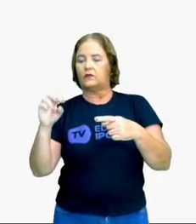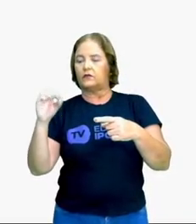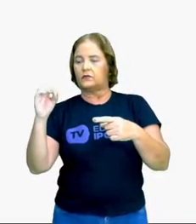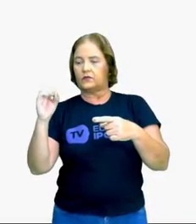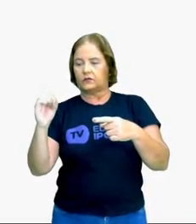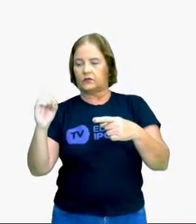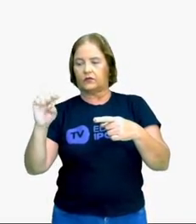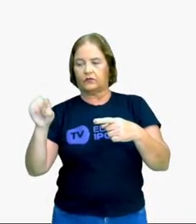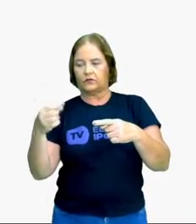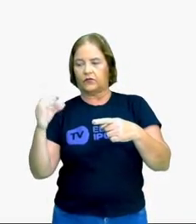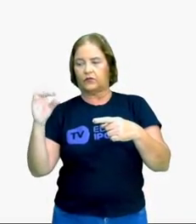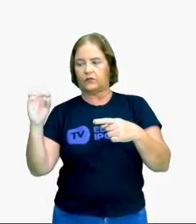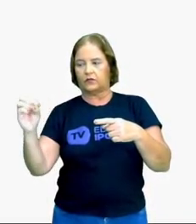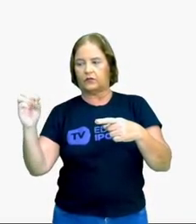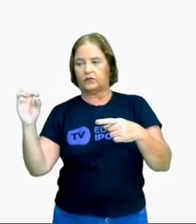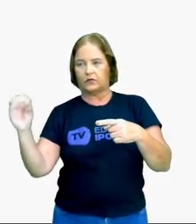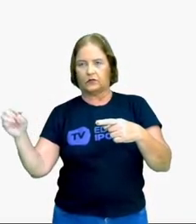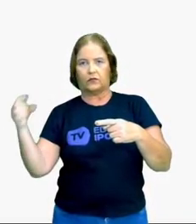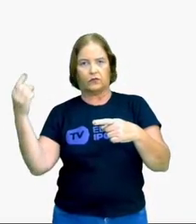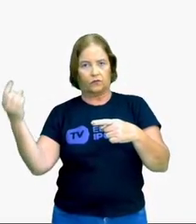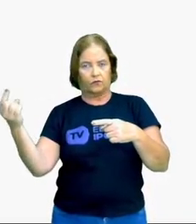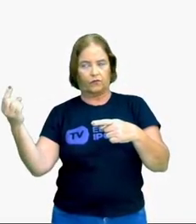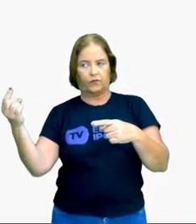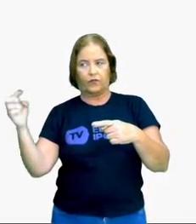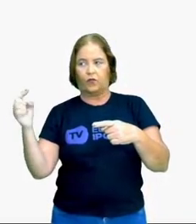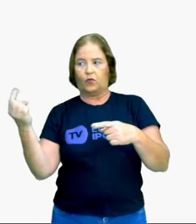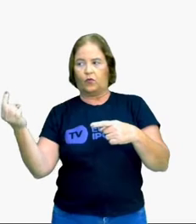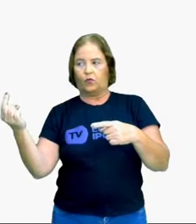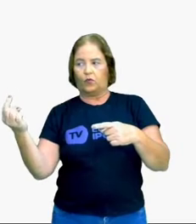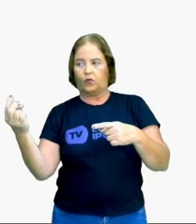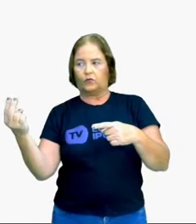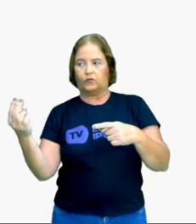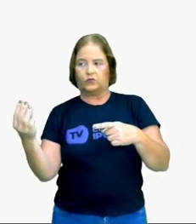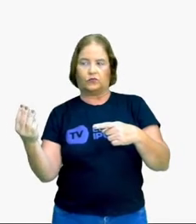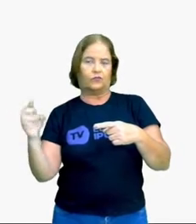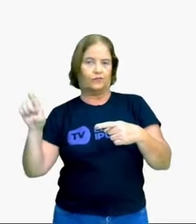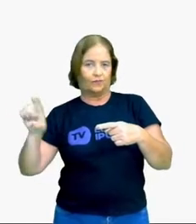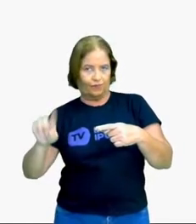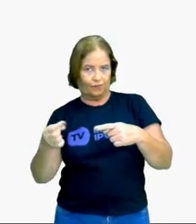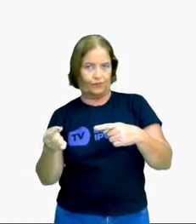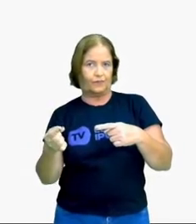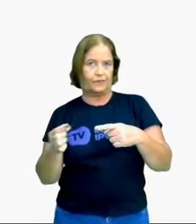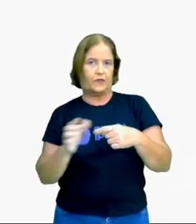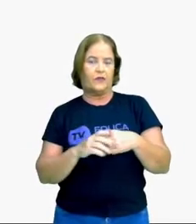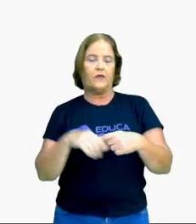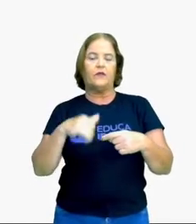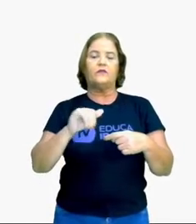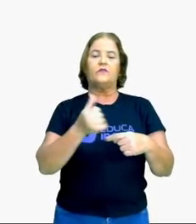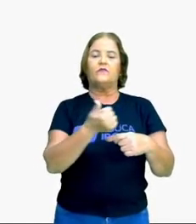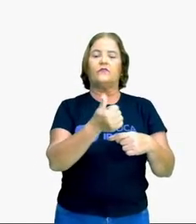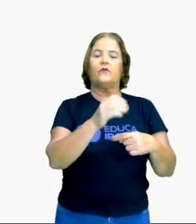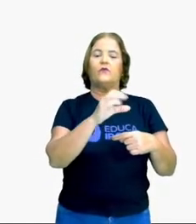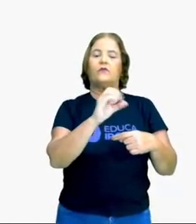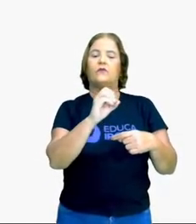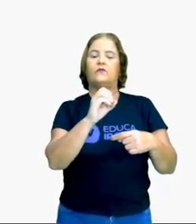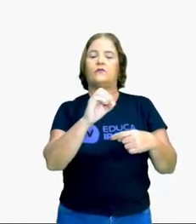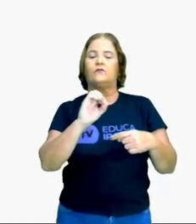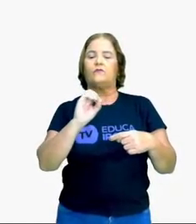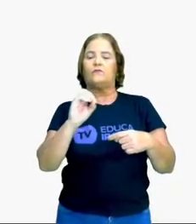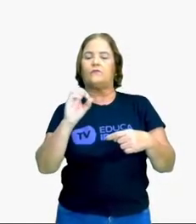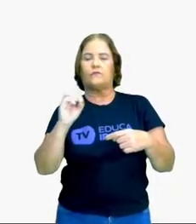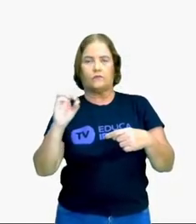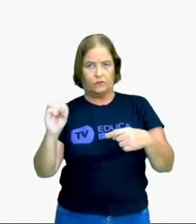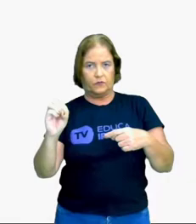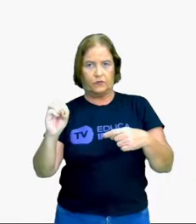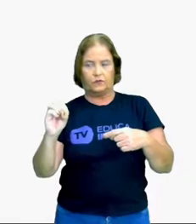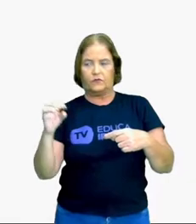0,001. Três casas decimais. E se for 10.000, quatro casas decimais após